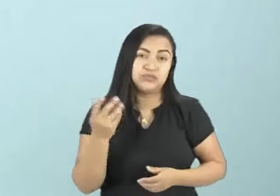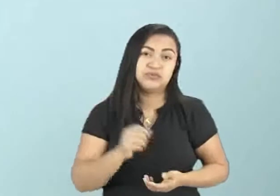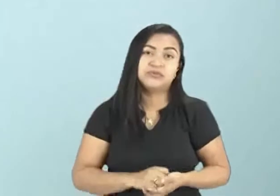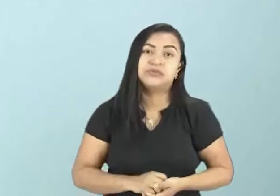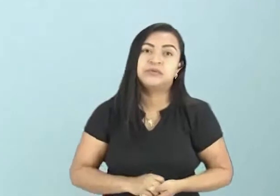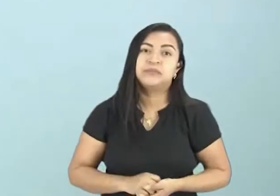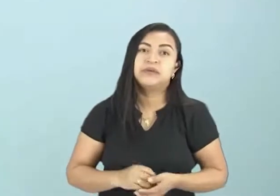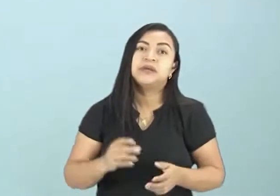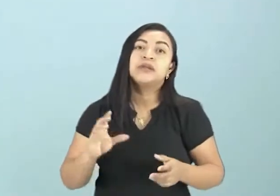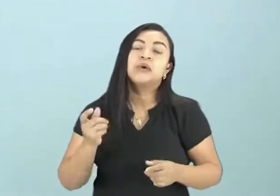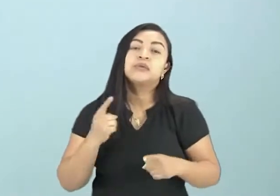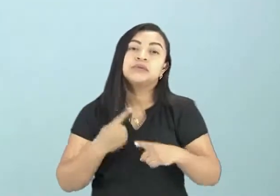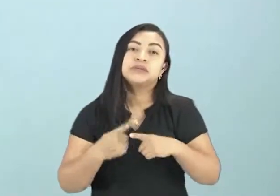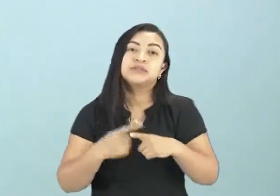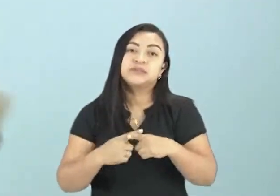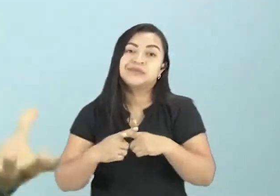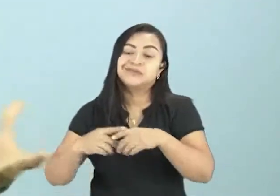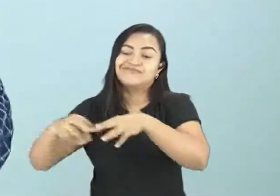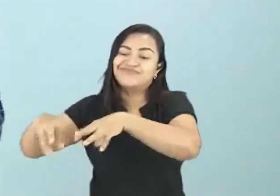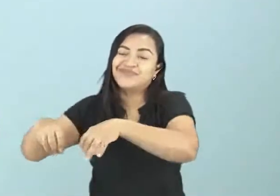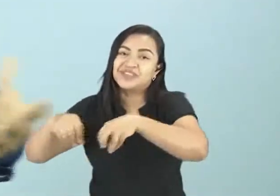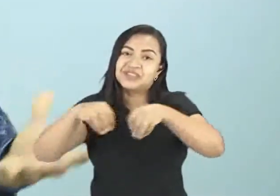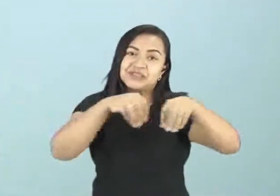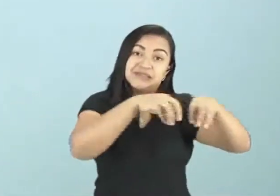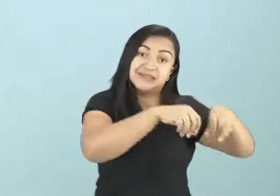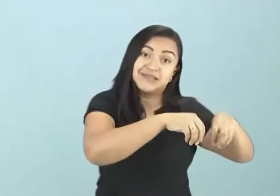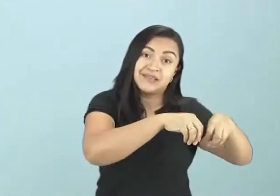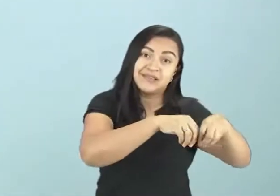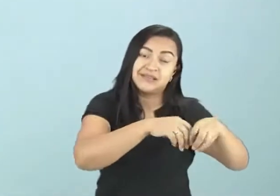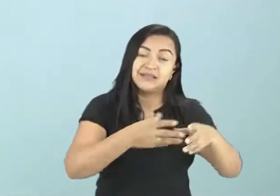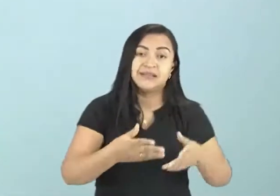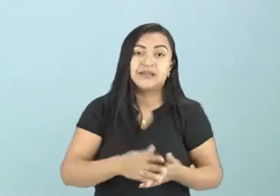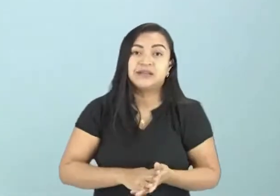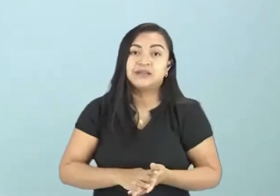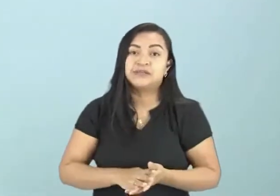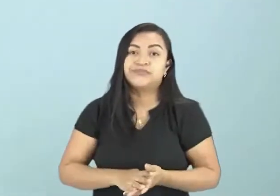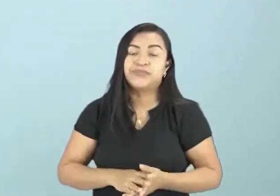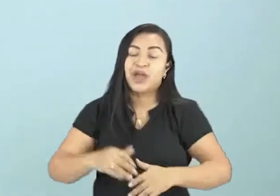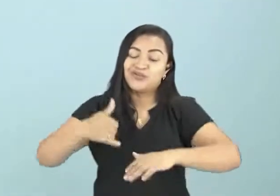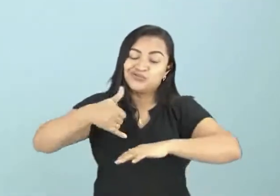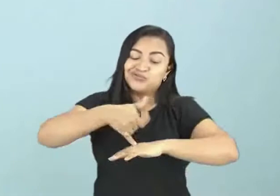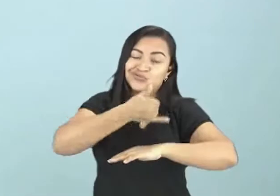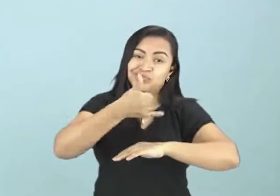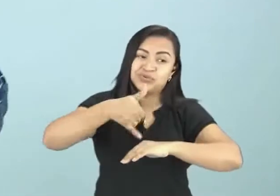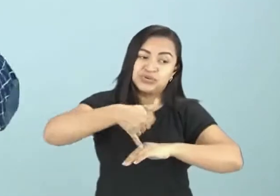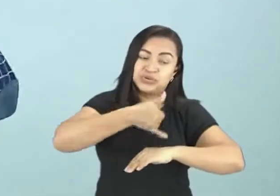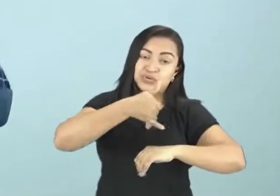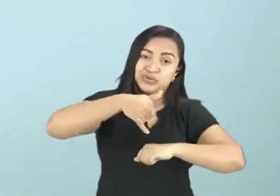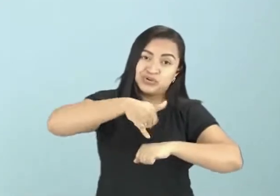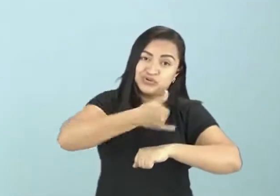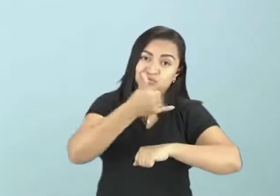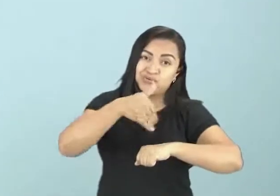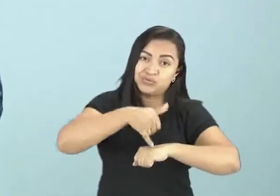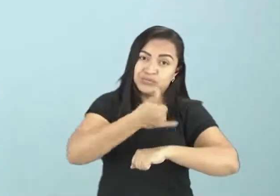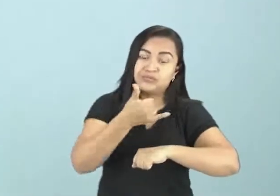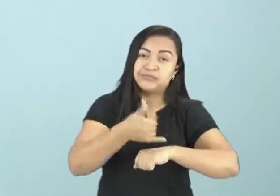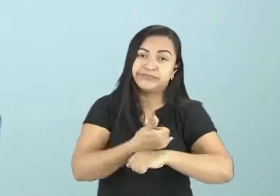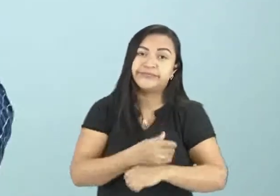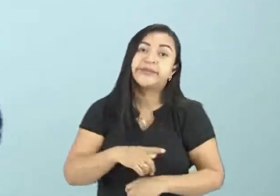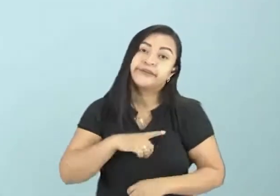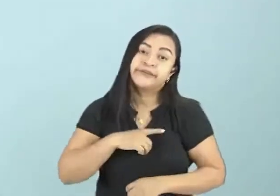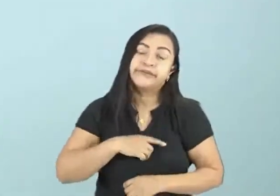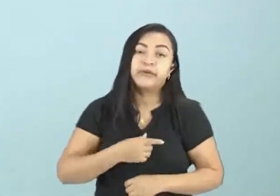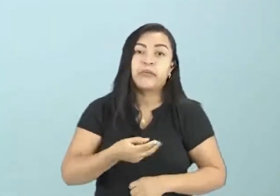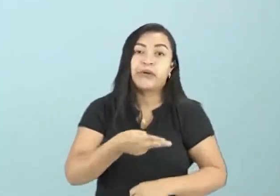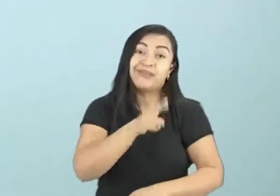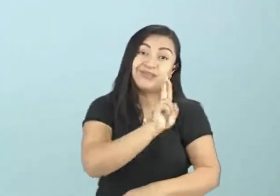para dentro das terras prometidas, né? Que no caso seria Jerusalém, uma terra que também tem muito a ver com a religiosidade